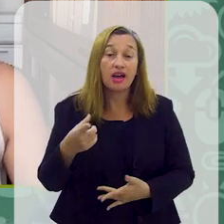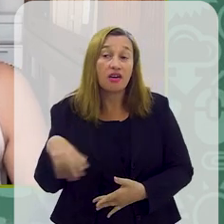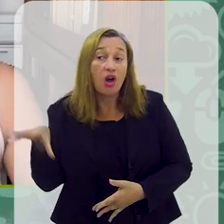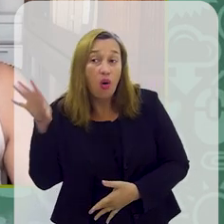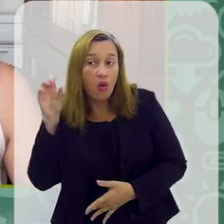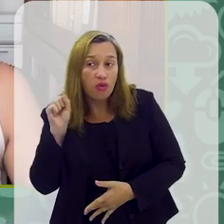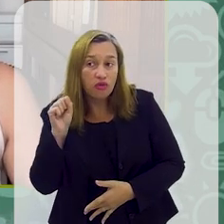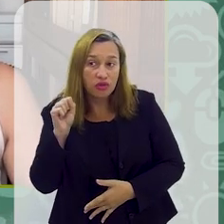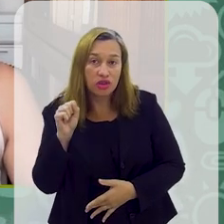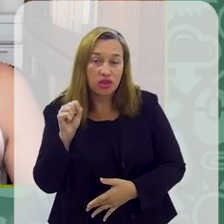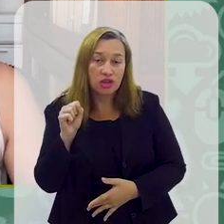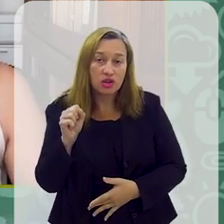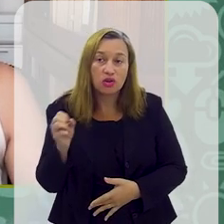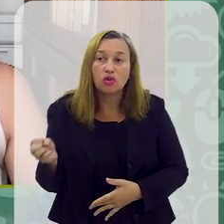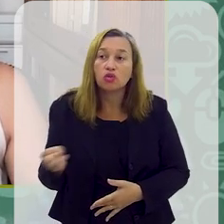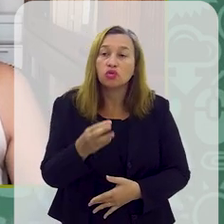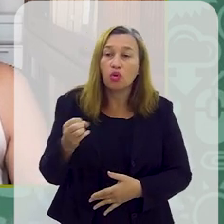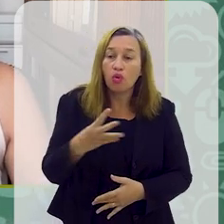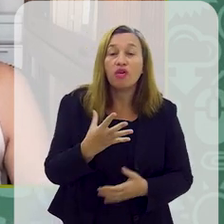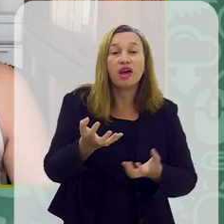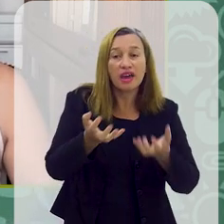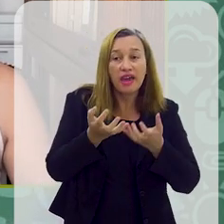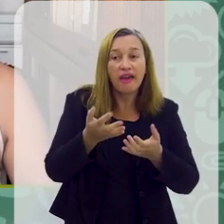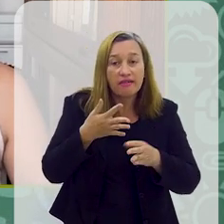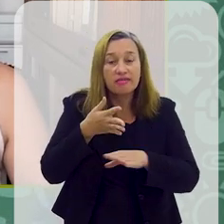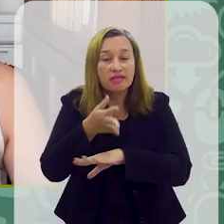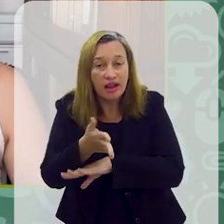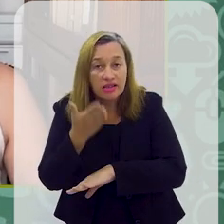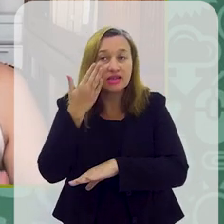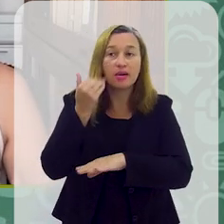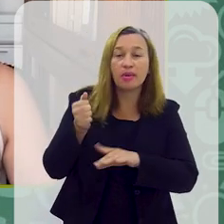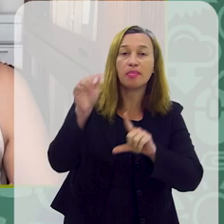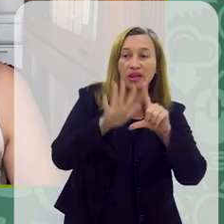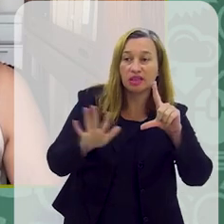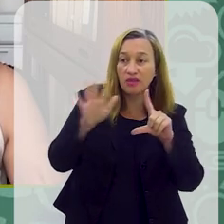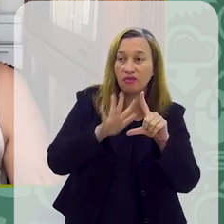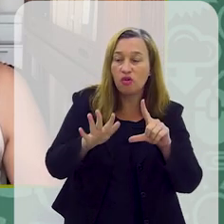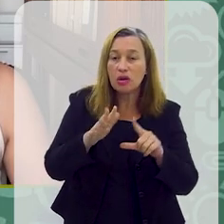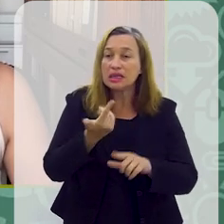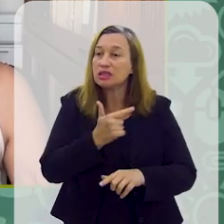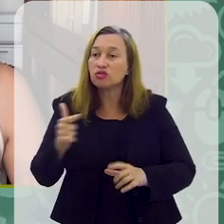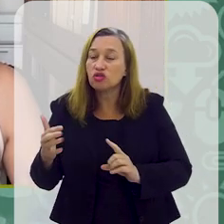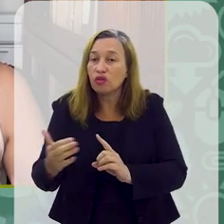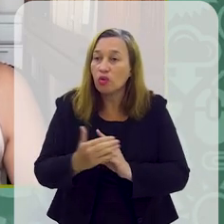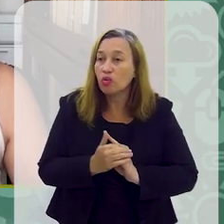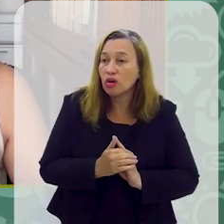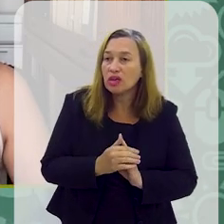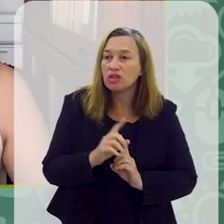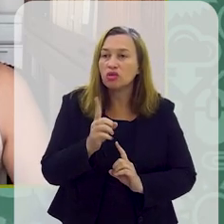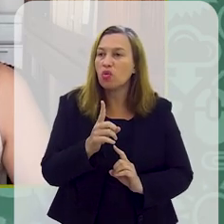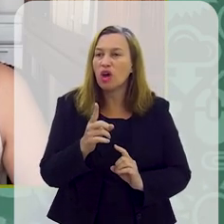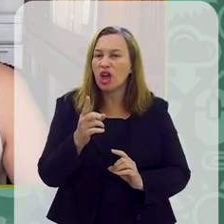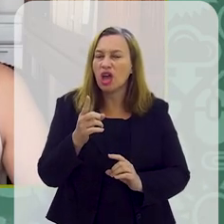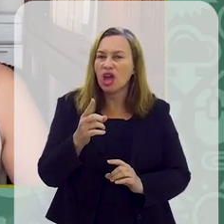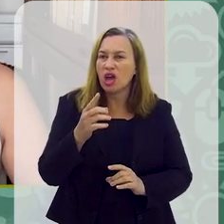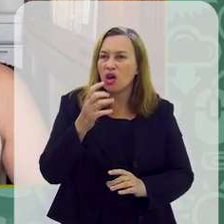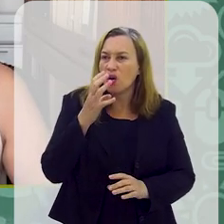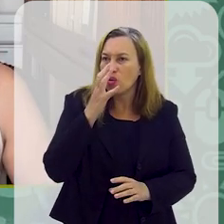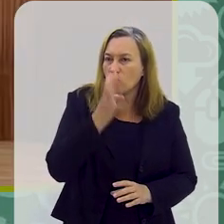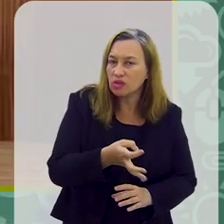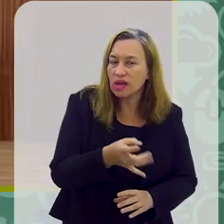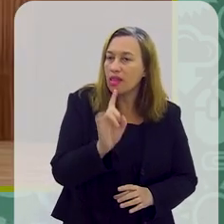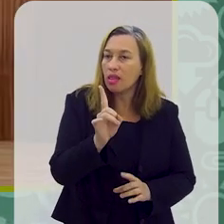vai ouvir de um app novo, ela vai querer entrar, ela vai querer saber, e se não tiver realmente esse acolhimento, e não é